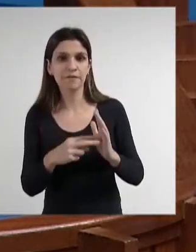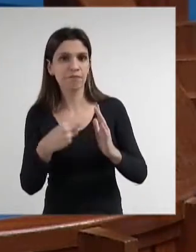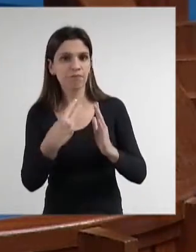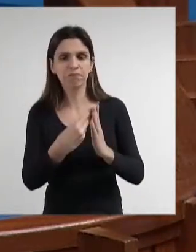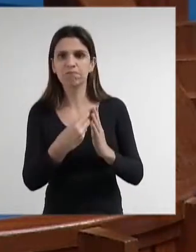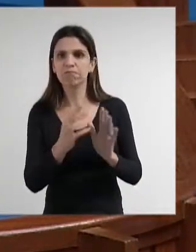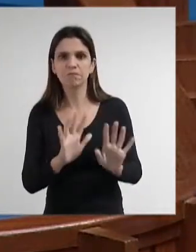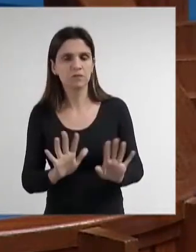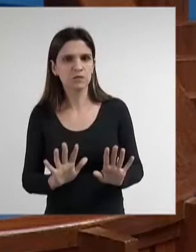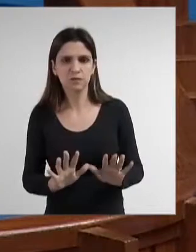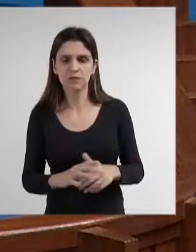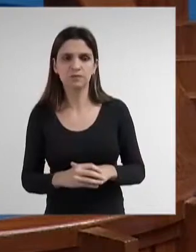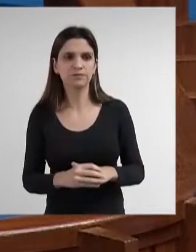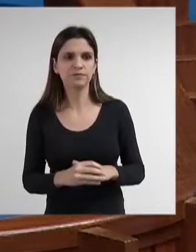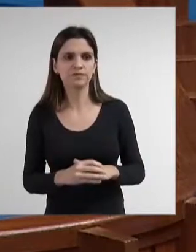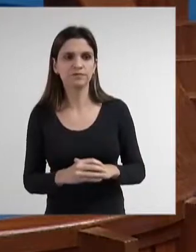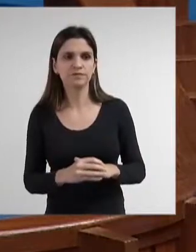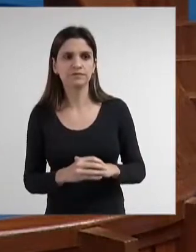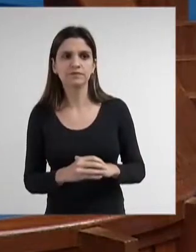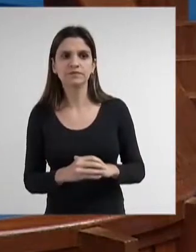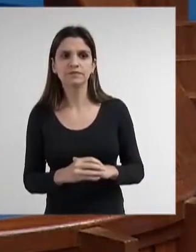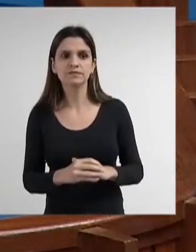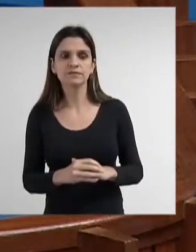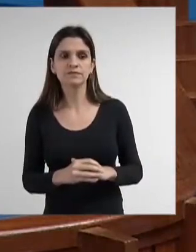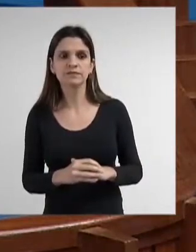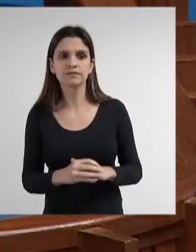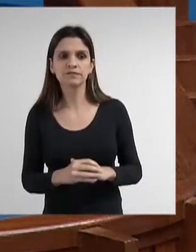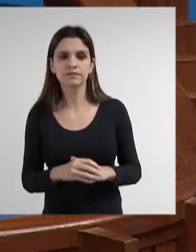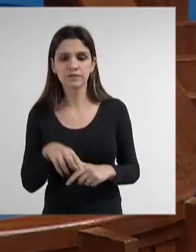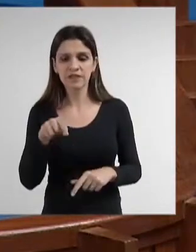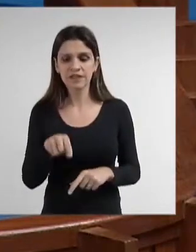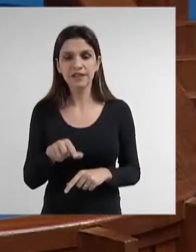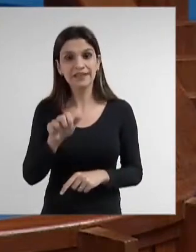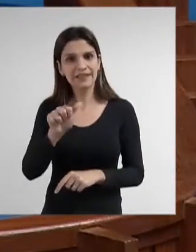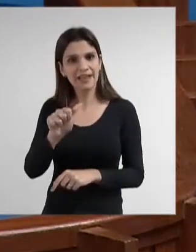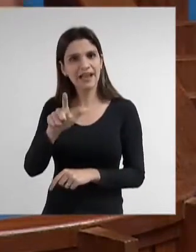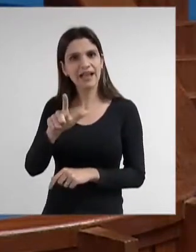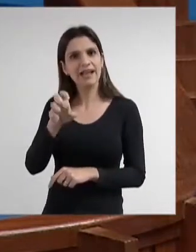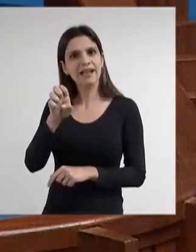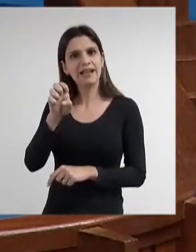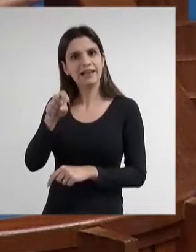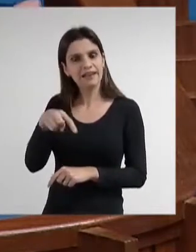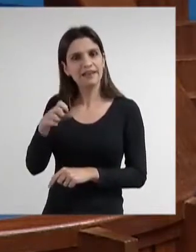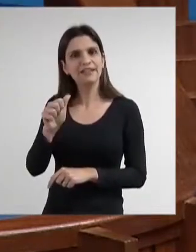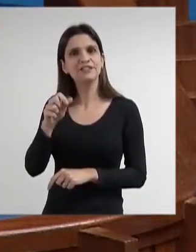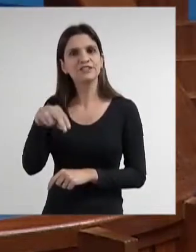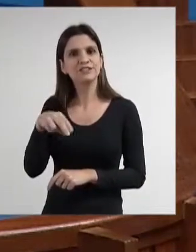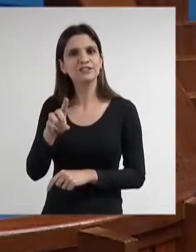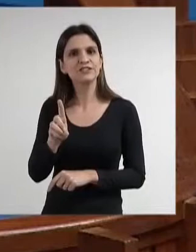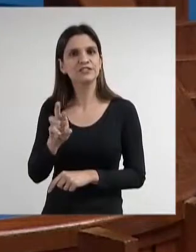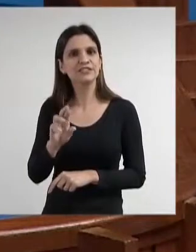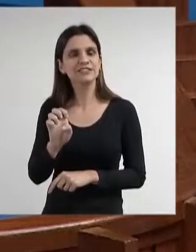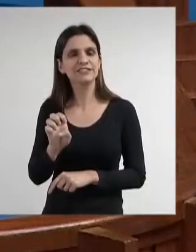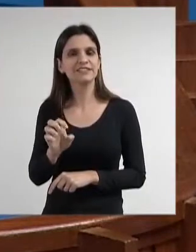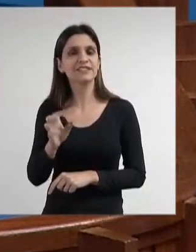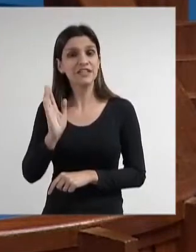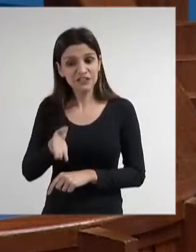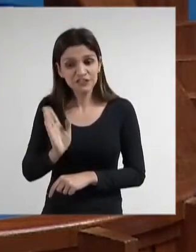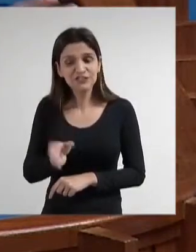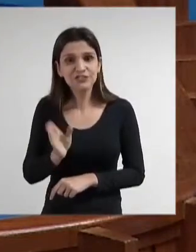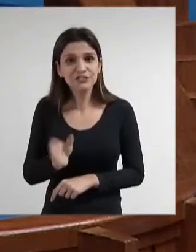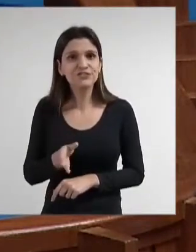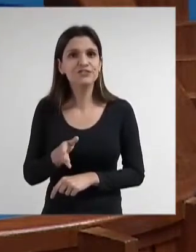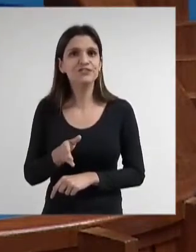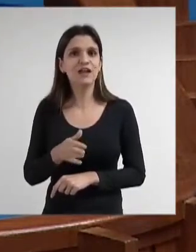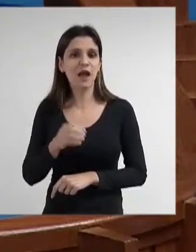Este caso desse cidadão, chamado Alexandre, ele havia cometido um feminicídio.